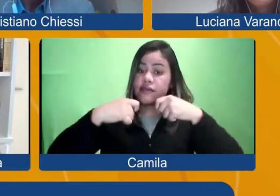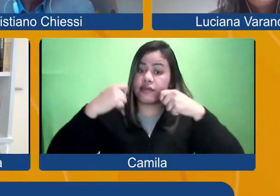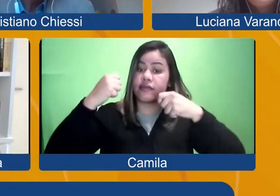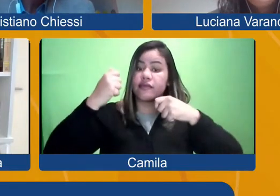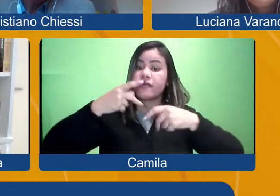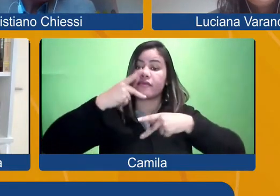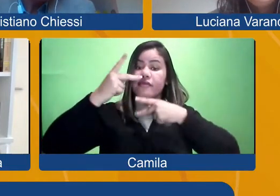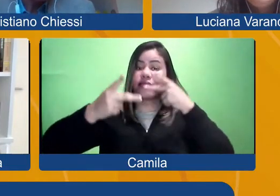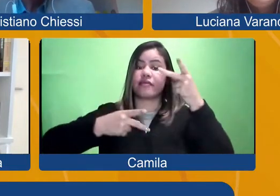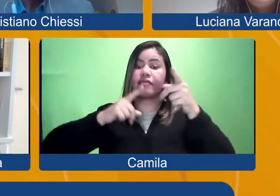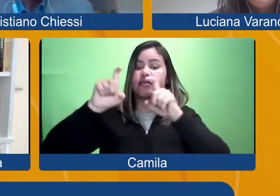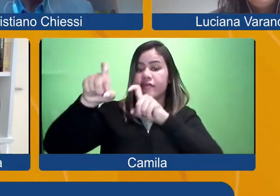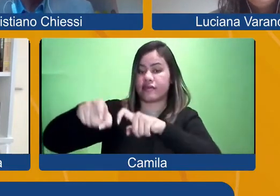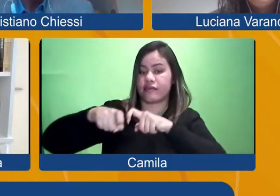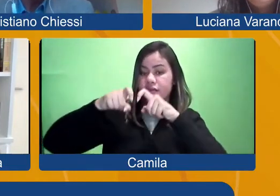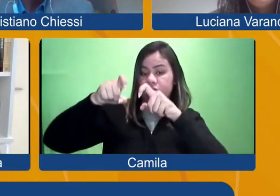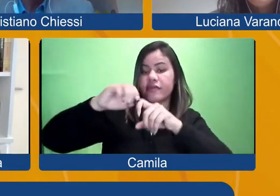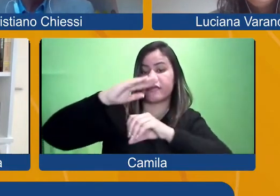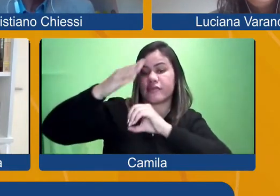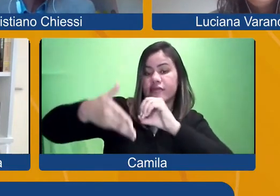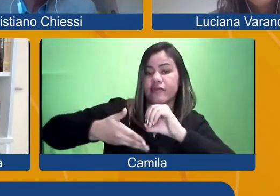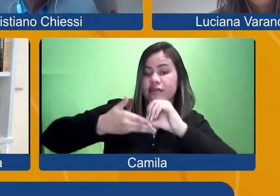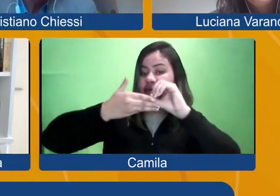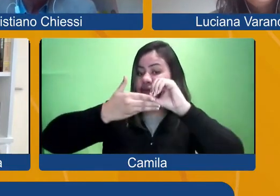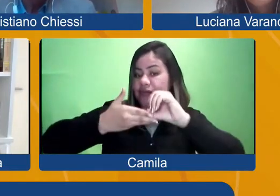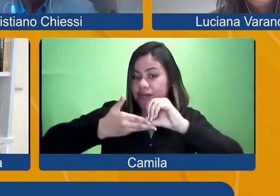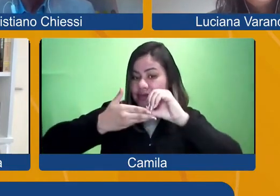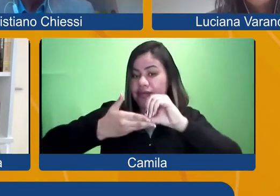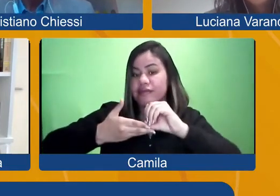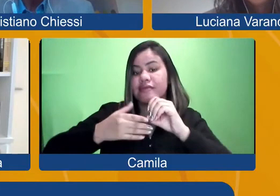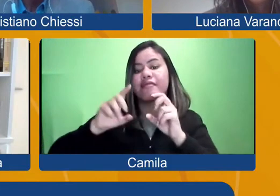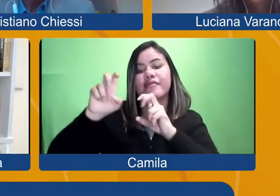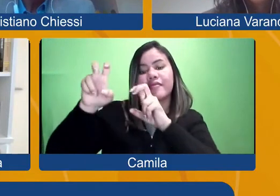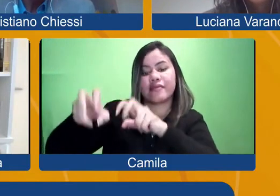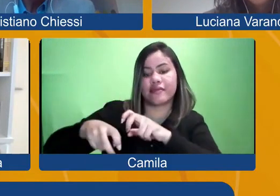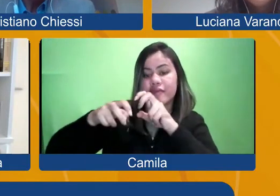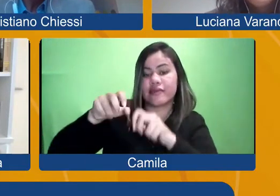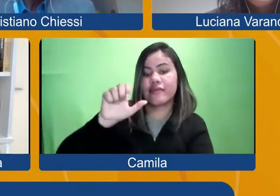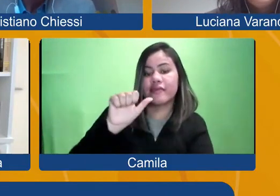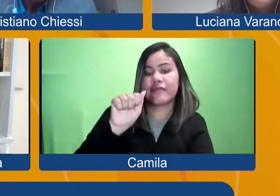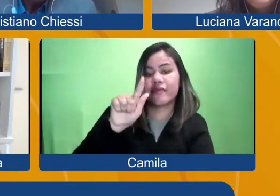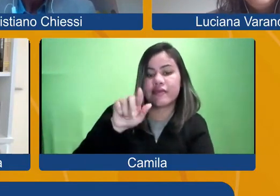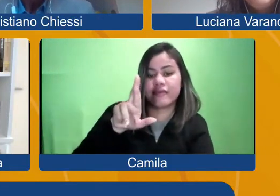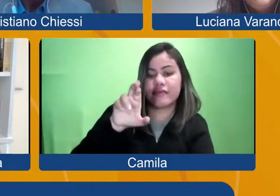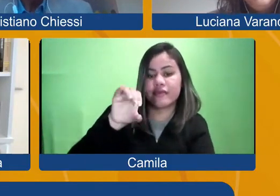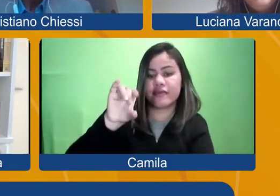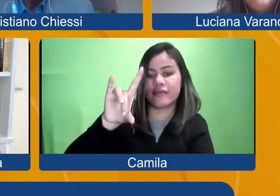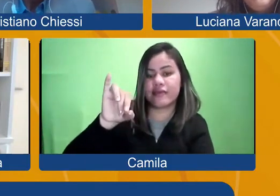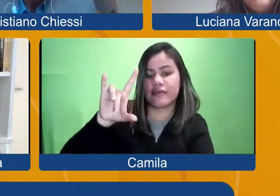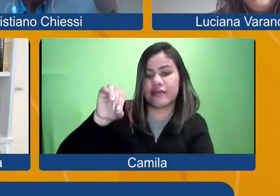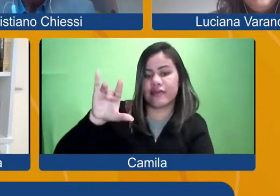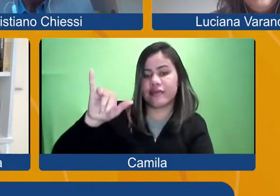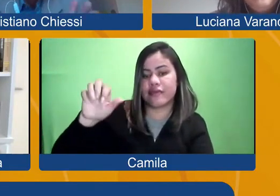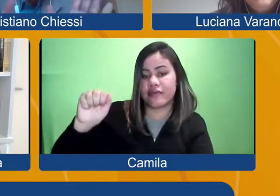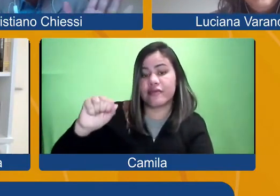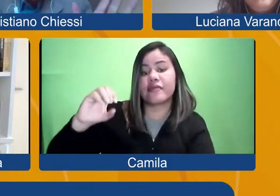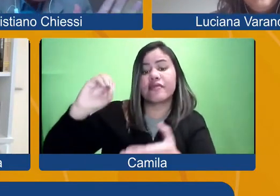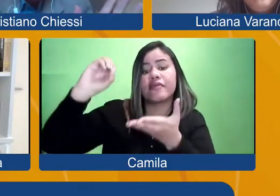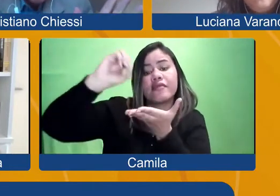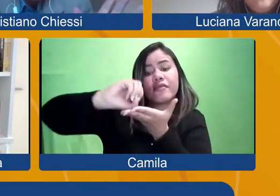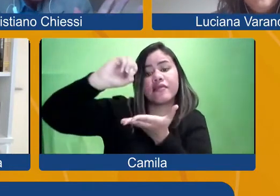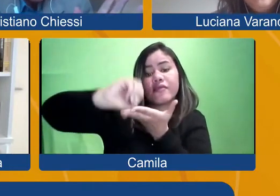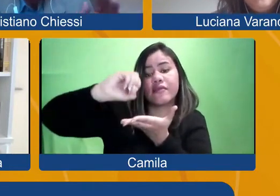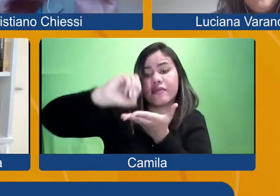da agricultura sustentável, da agricultura, da agroecologia, da agricultura orgânica, da agricultura biodinâmica, como